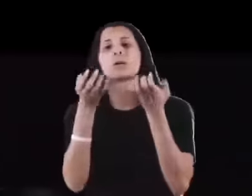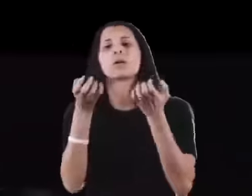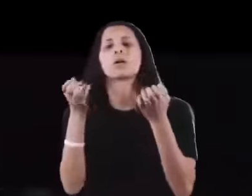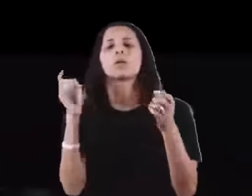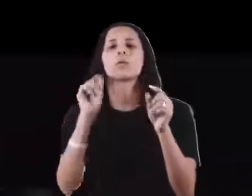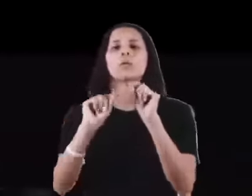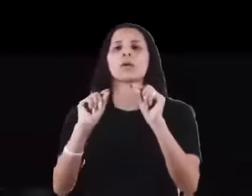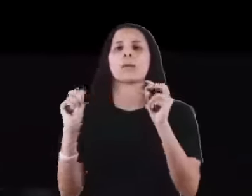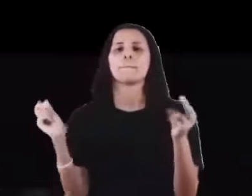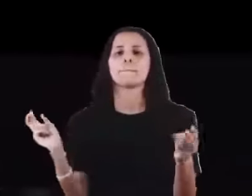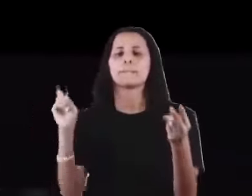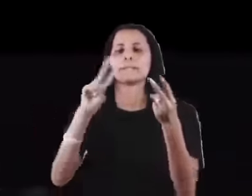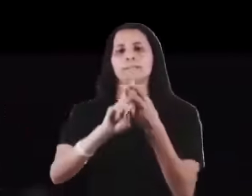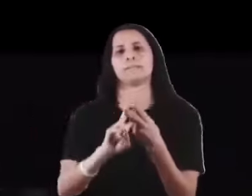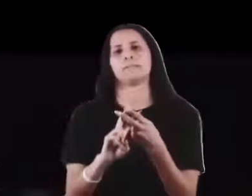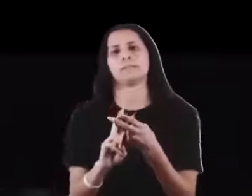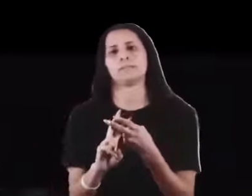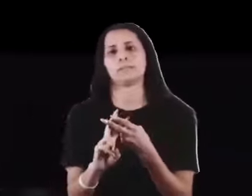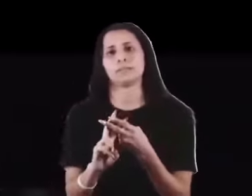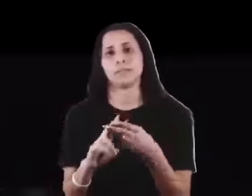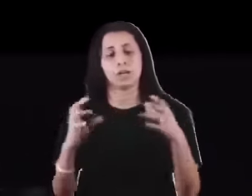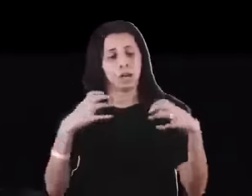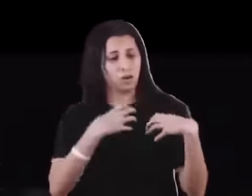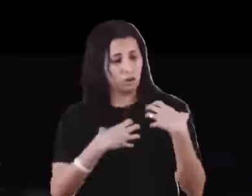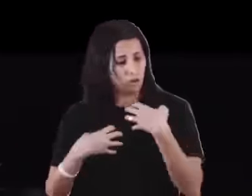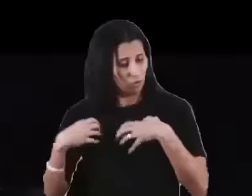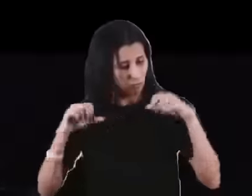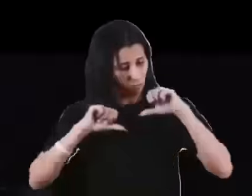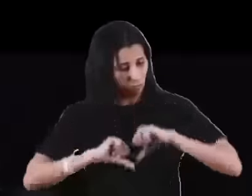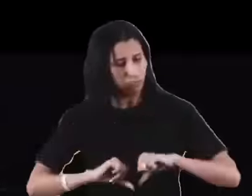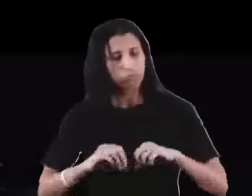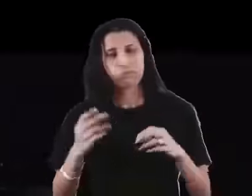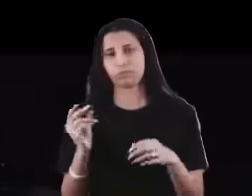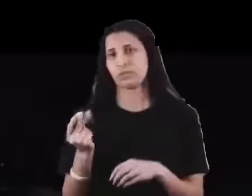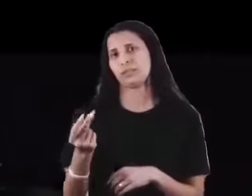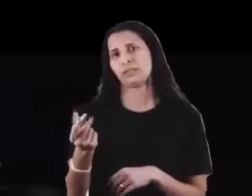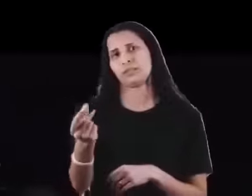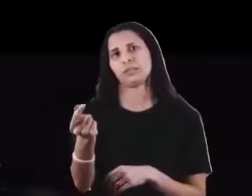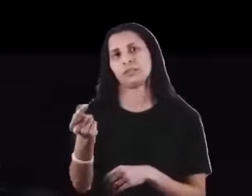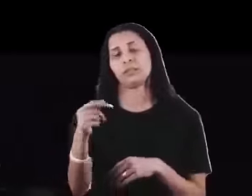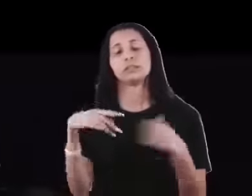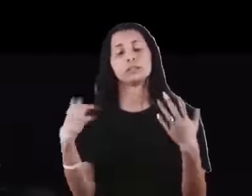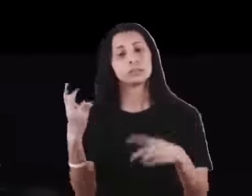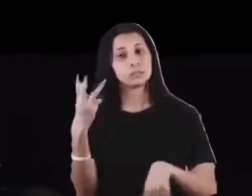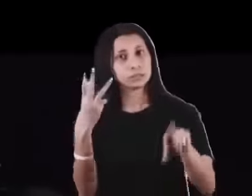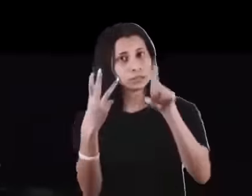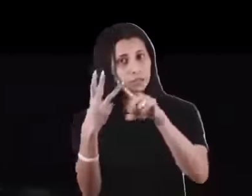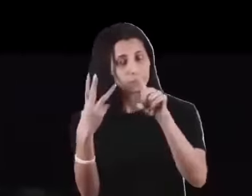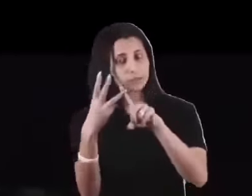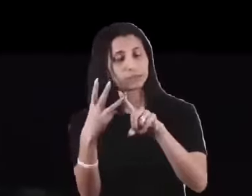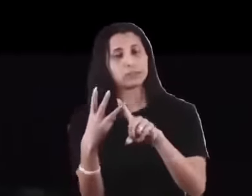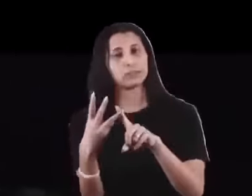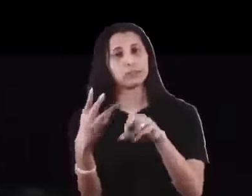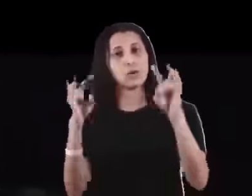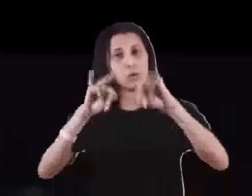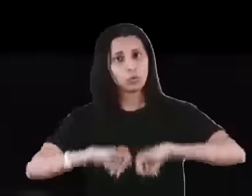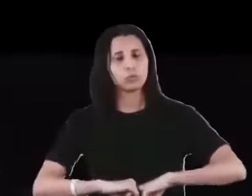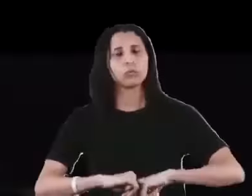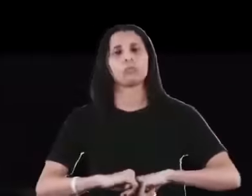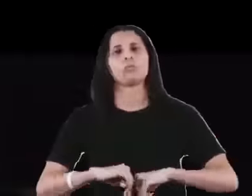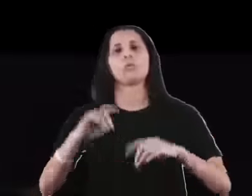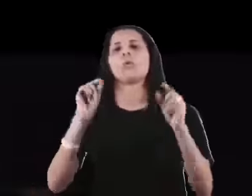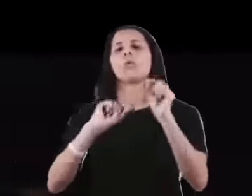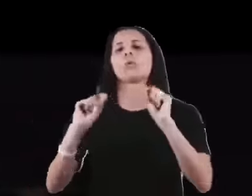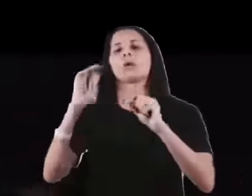amargura e o que é que você precisa fazer terceiro e último lugar confiar em Deus está a viver uma nova história Fala comigo Nova História